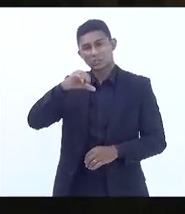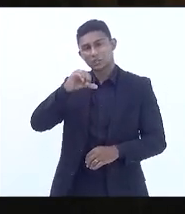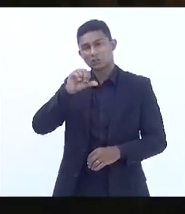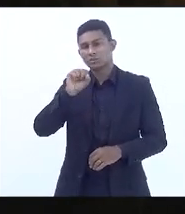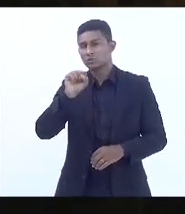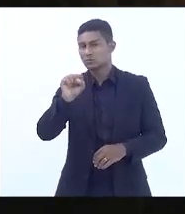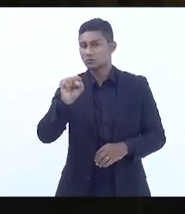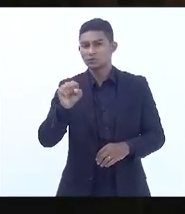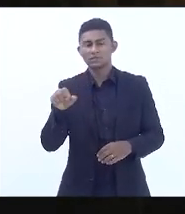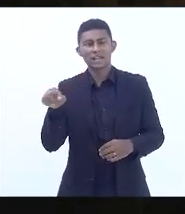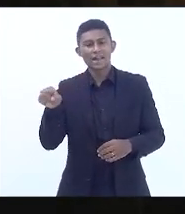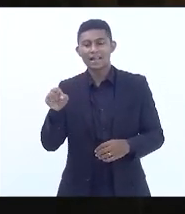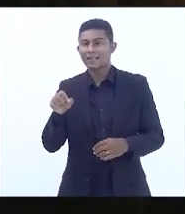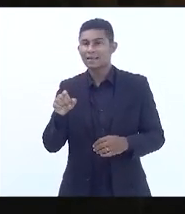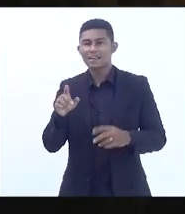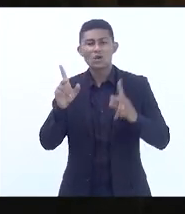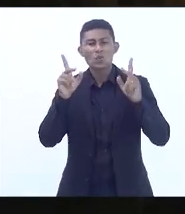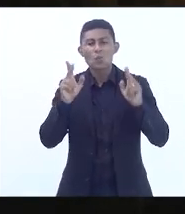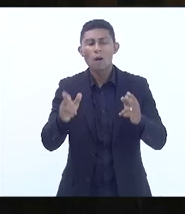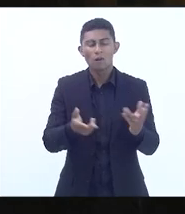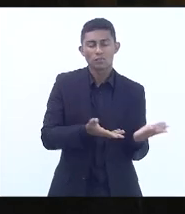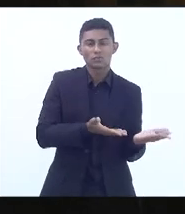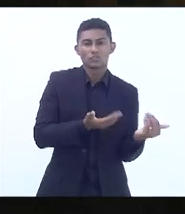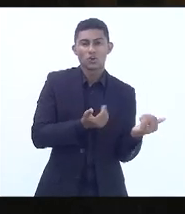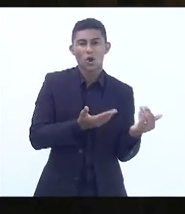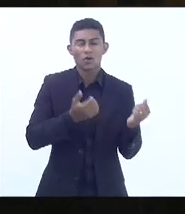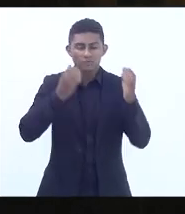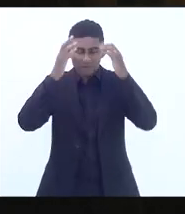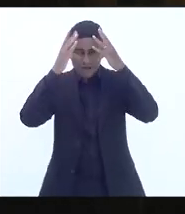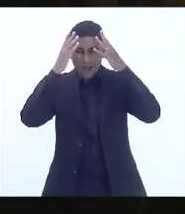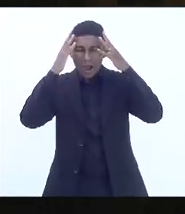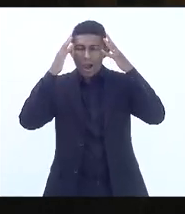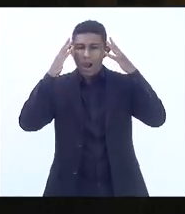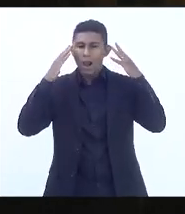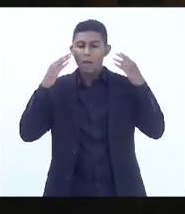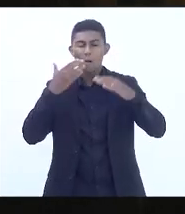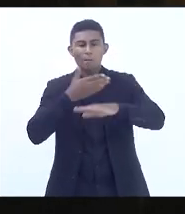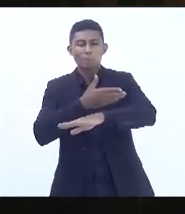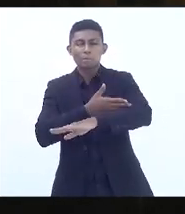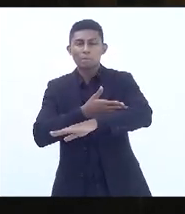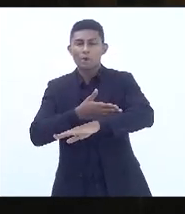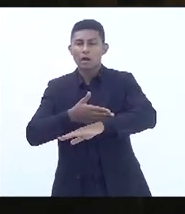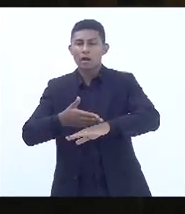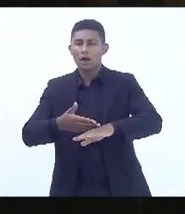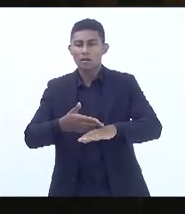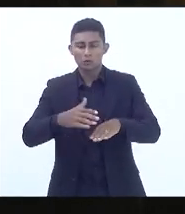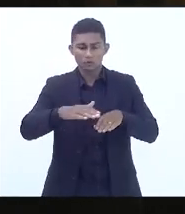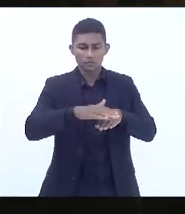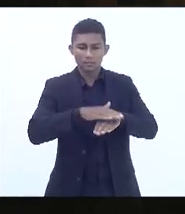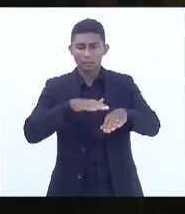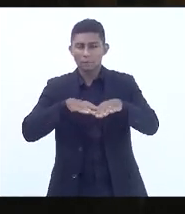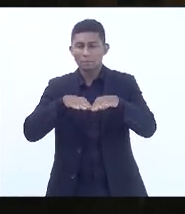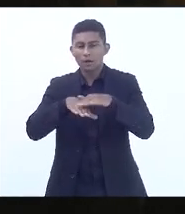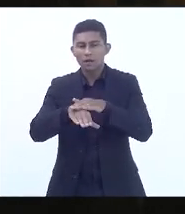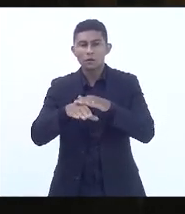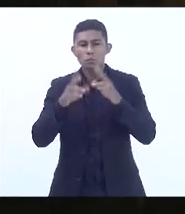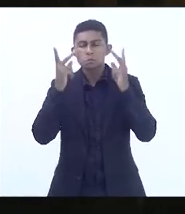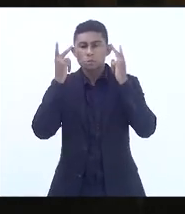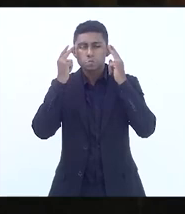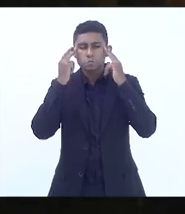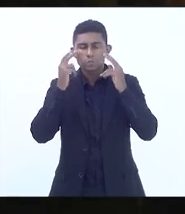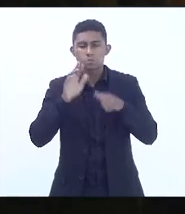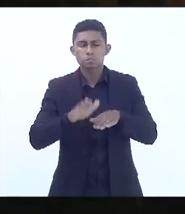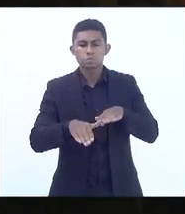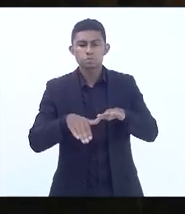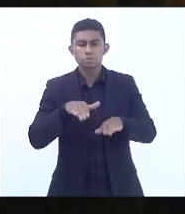parecia uma menina de cabelos brancos, em penteado natural e sapatos baixos. O verde